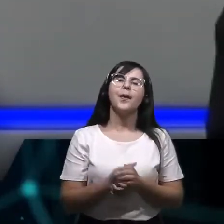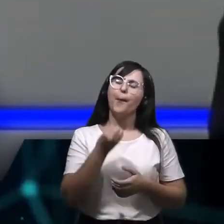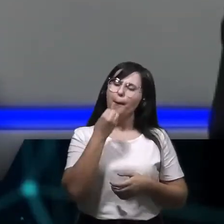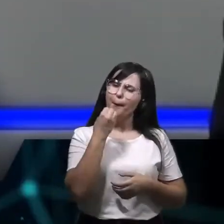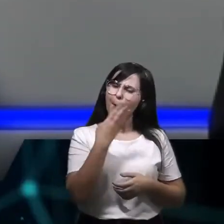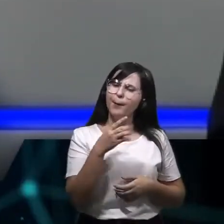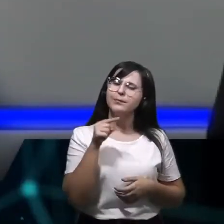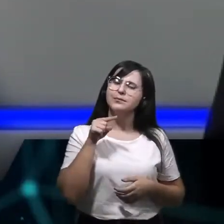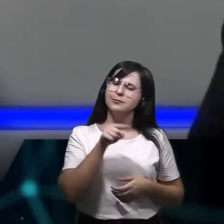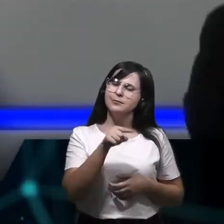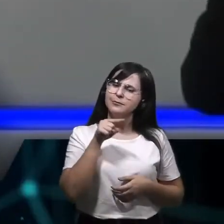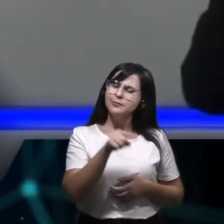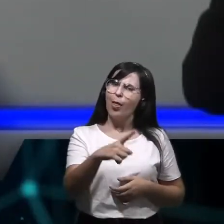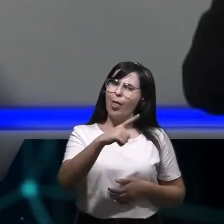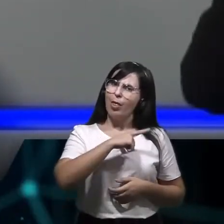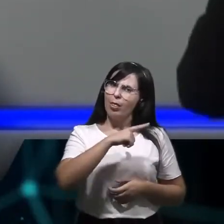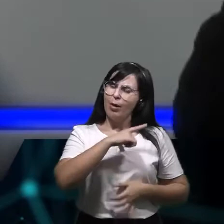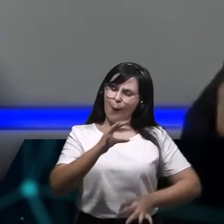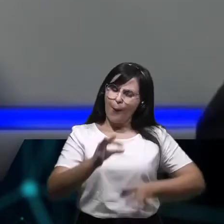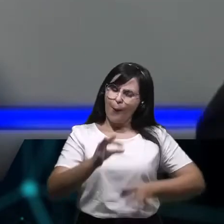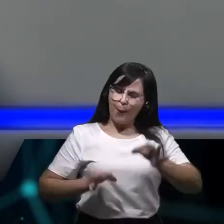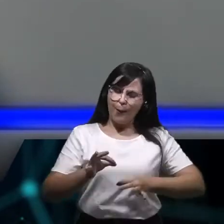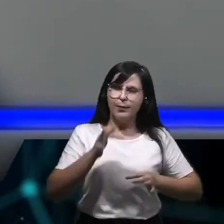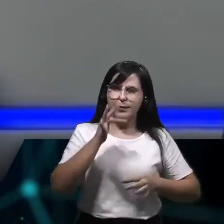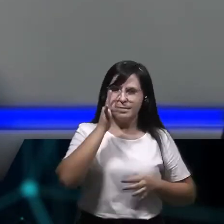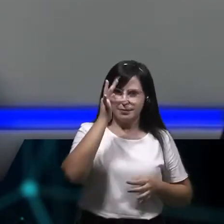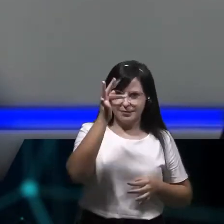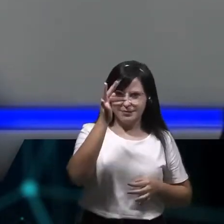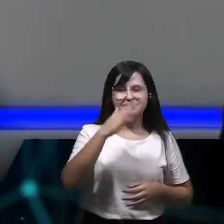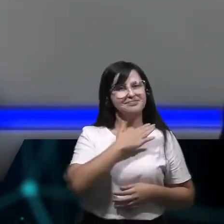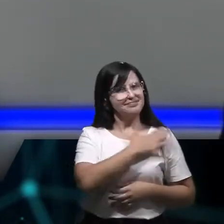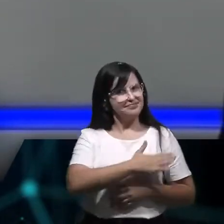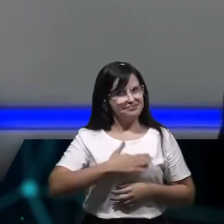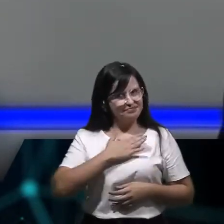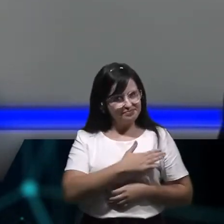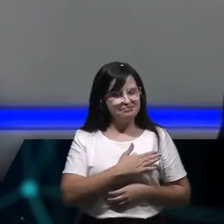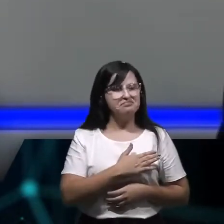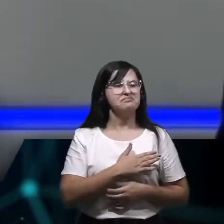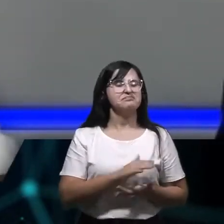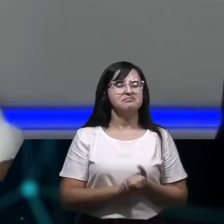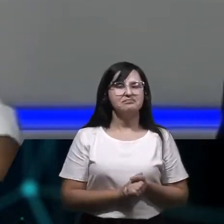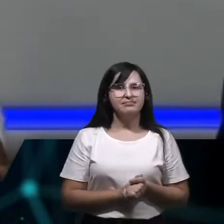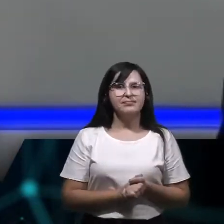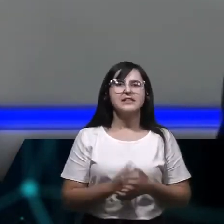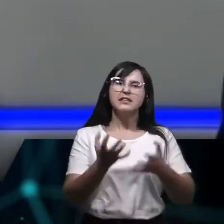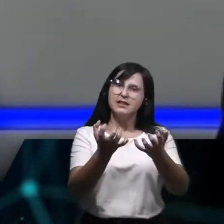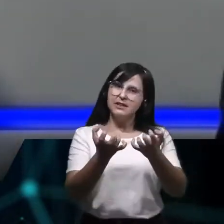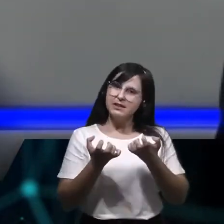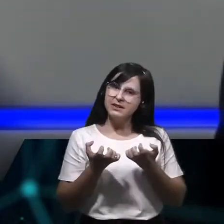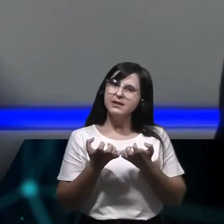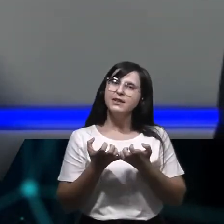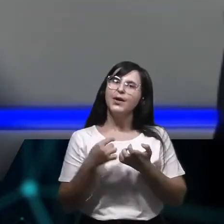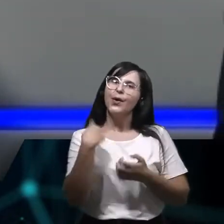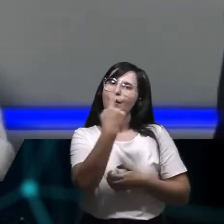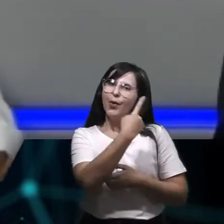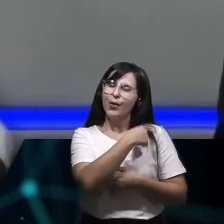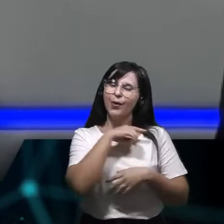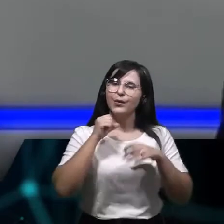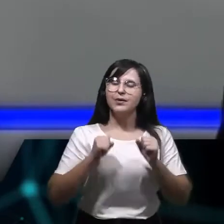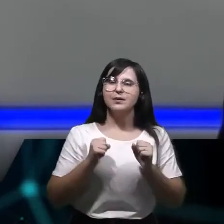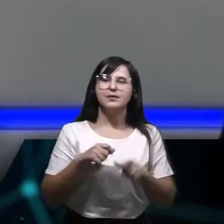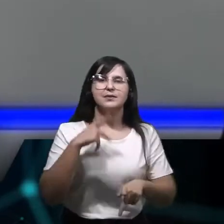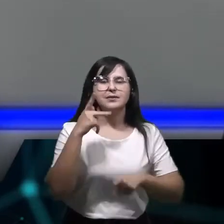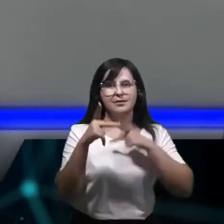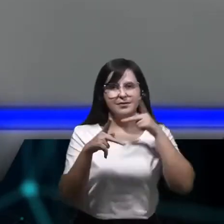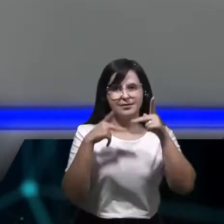você estar pensando em projeto, né, de futuro. Eu gostei do que você falou. E espero que a gente aqui vamos falar, todos